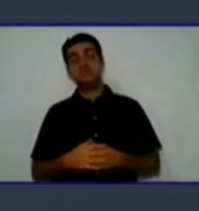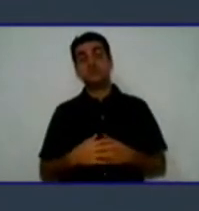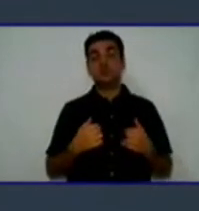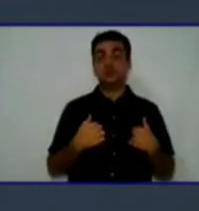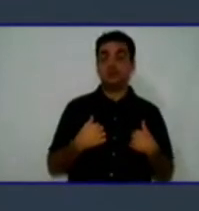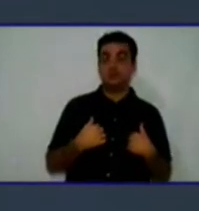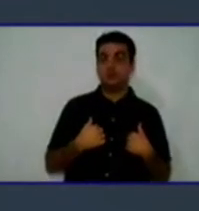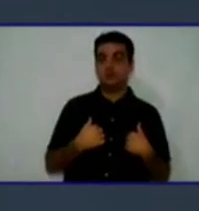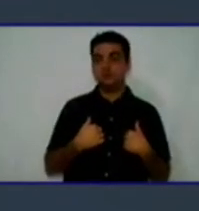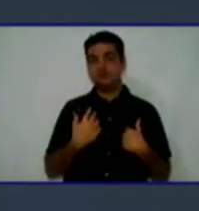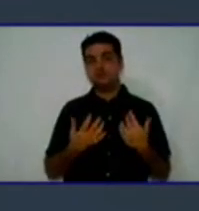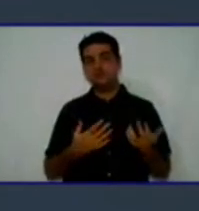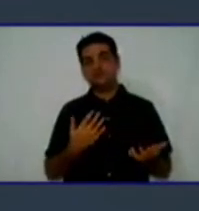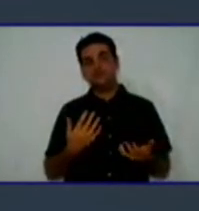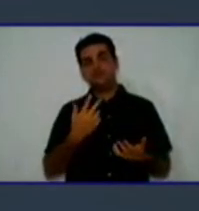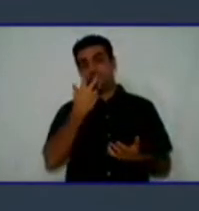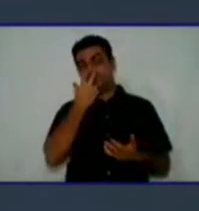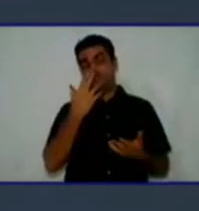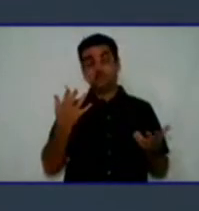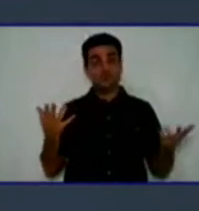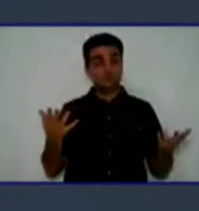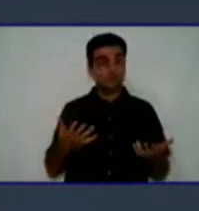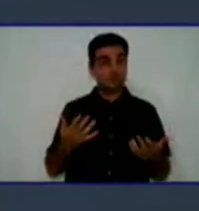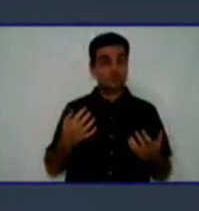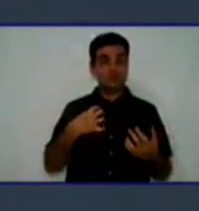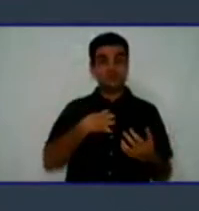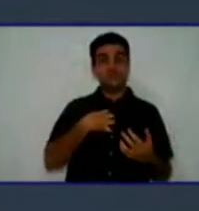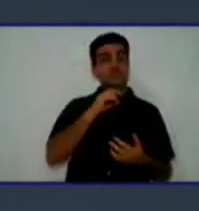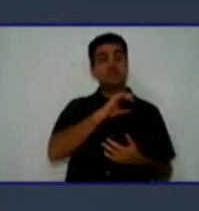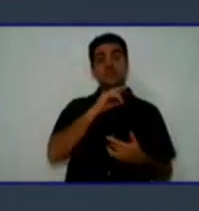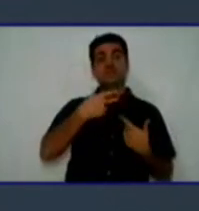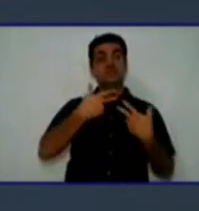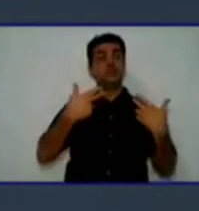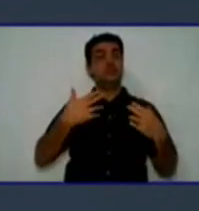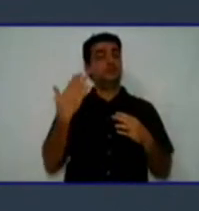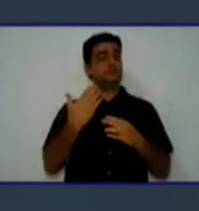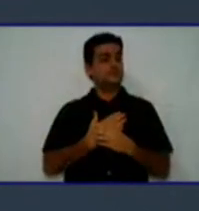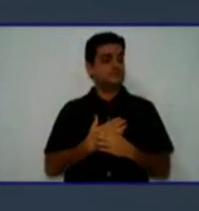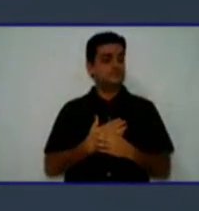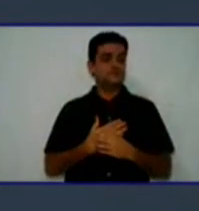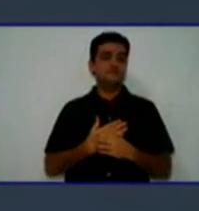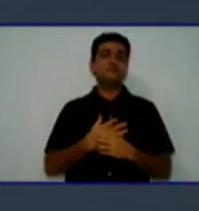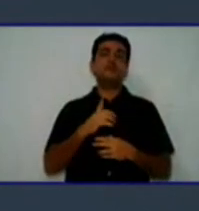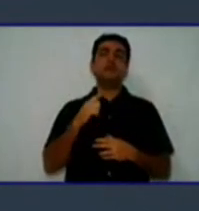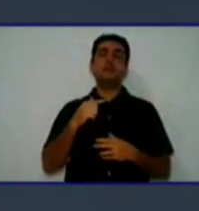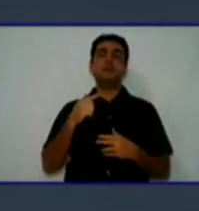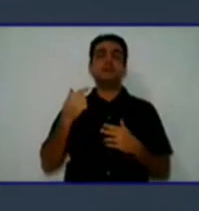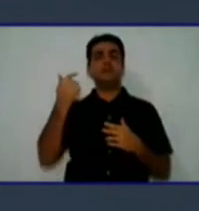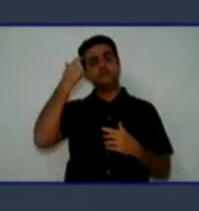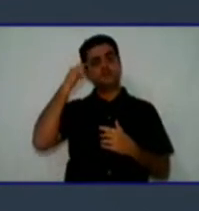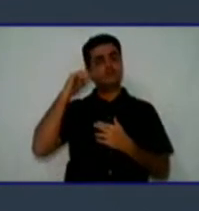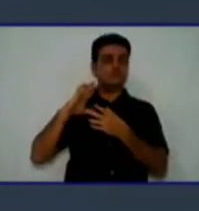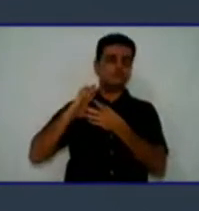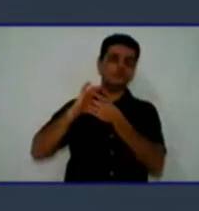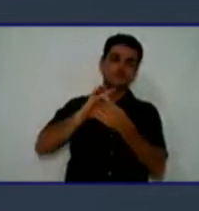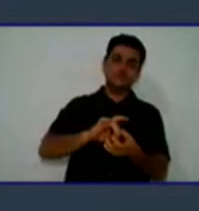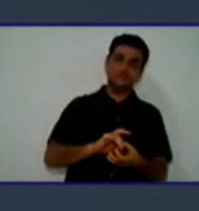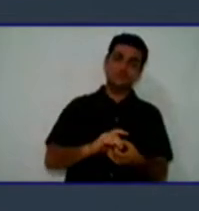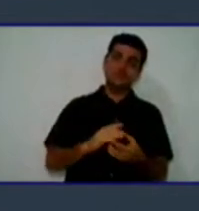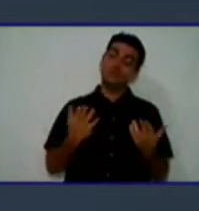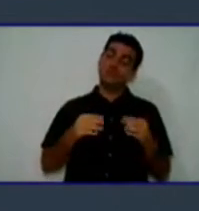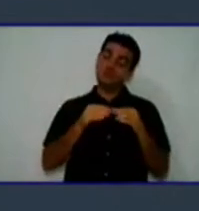parece assim, na primeira impressão, que os casos realmente estariam em testilha. E é só por isso que eu